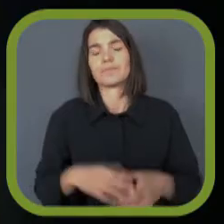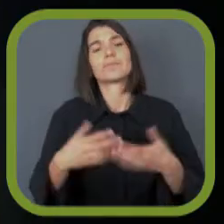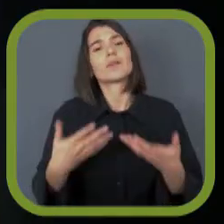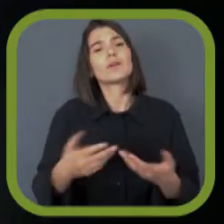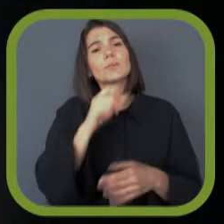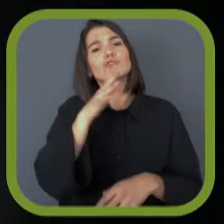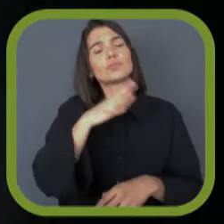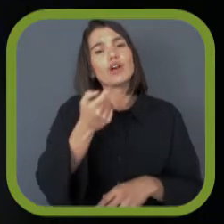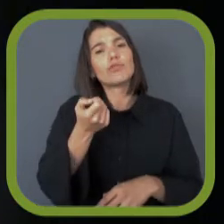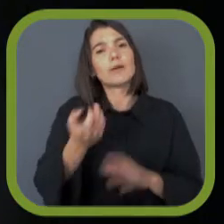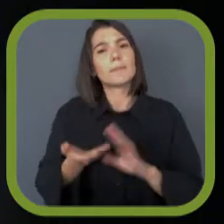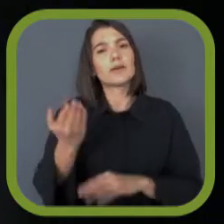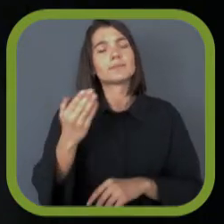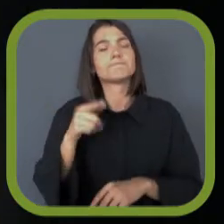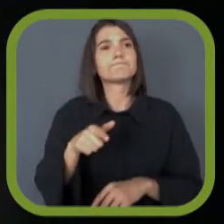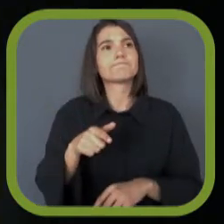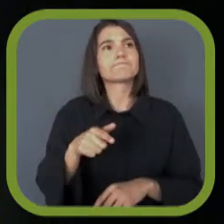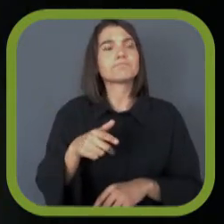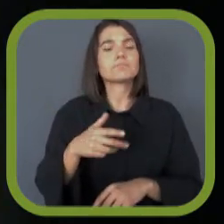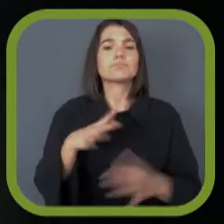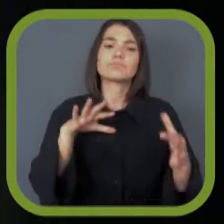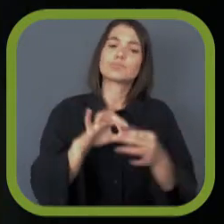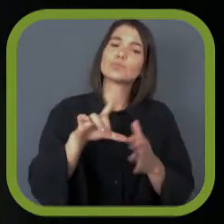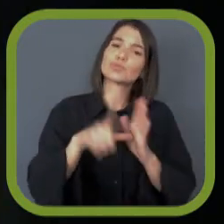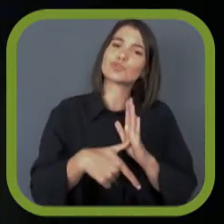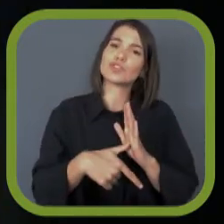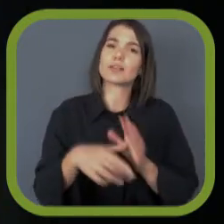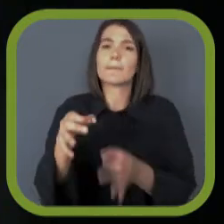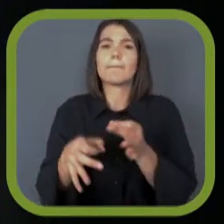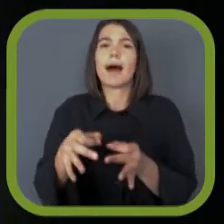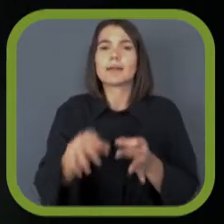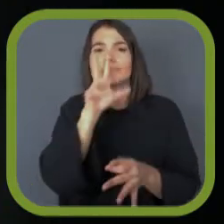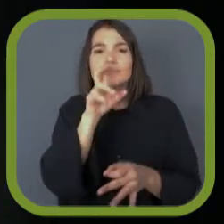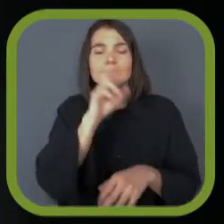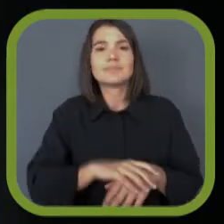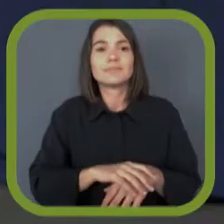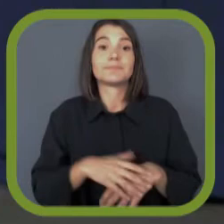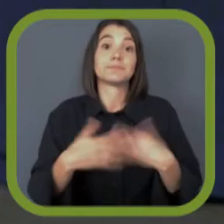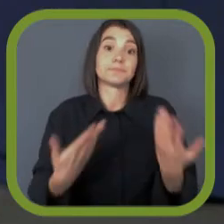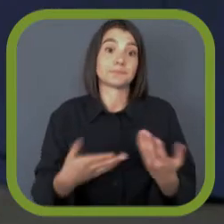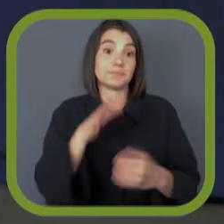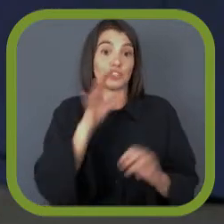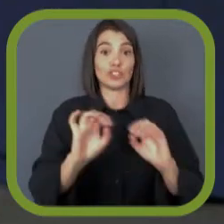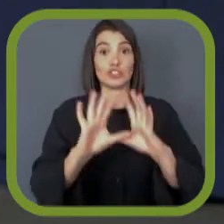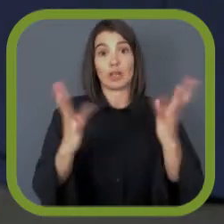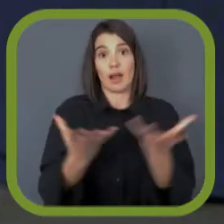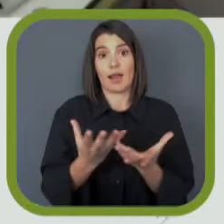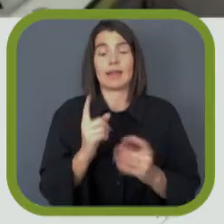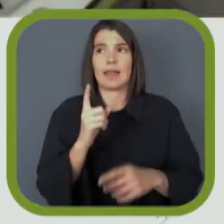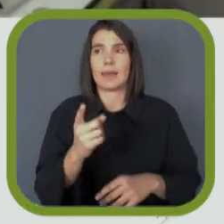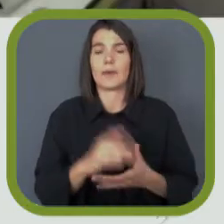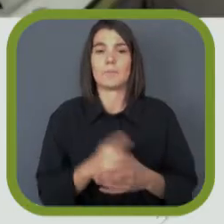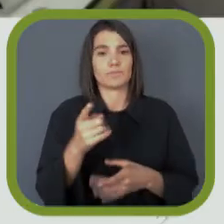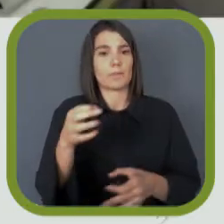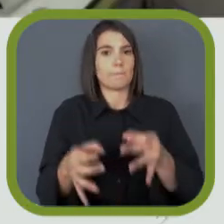agora pode explicar um bocadinho mais sobre o projeto do ventilador? O que lhe posso dizer, em traços muito gerais, é